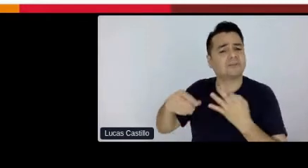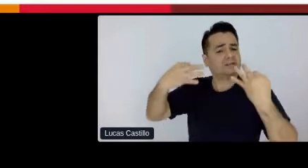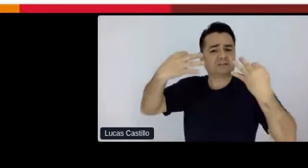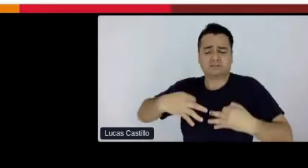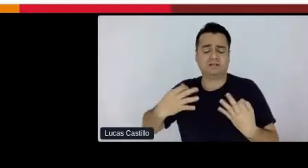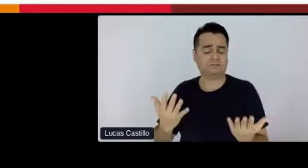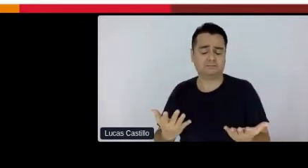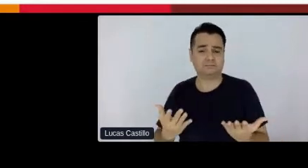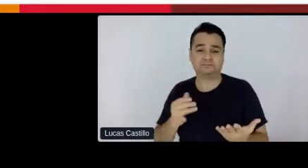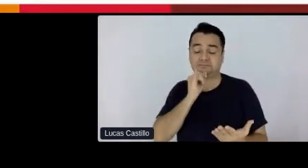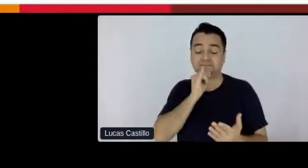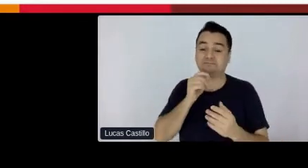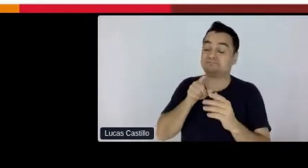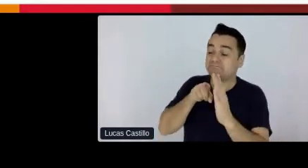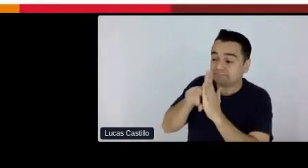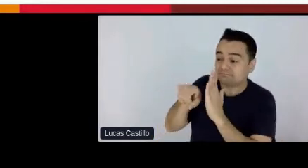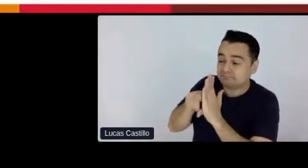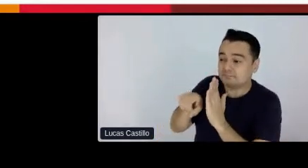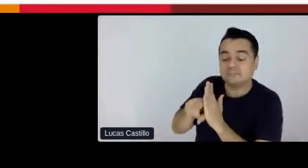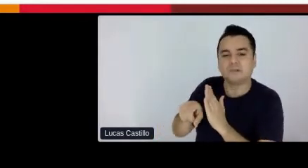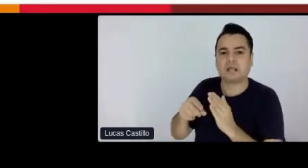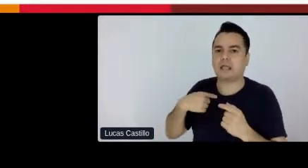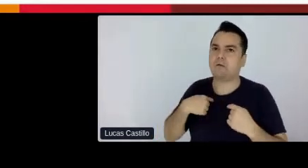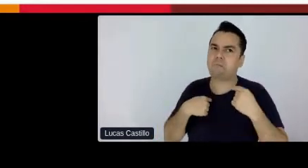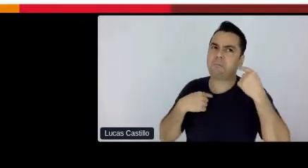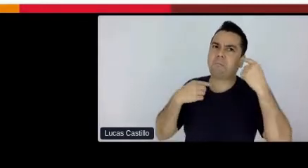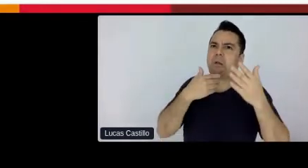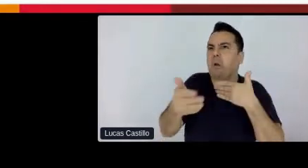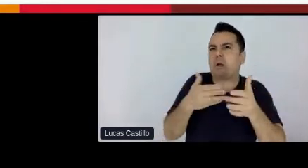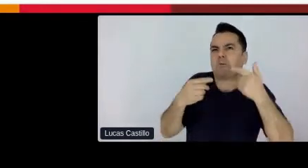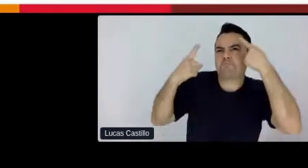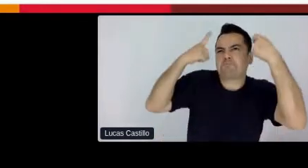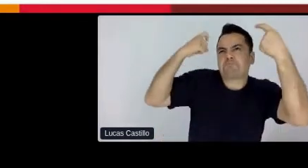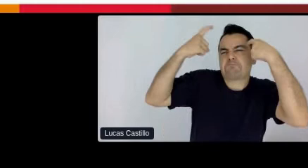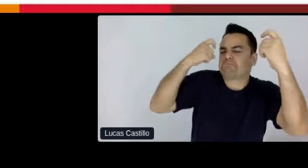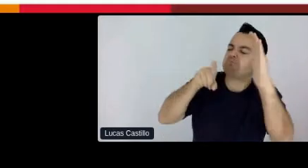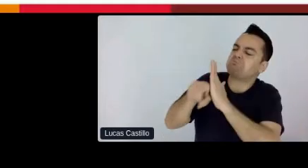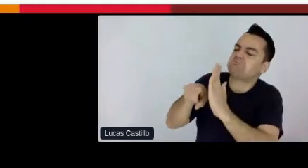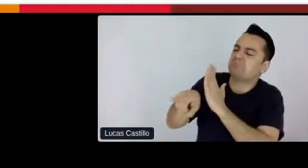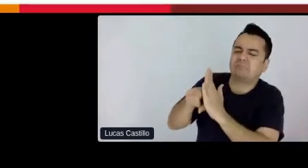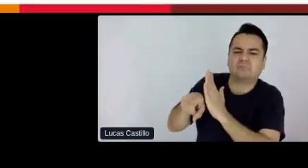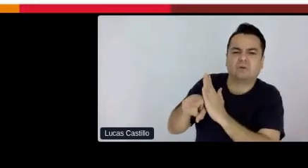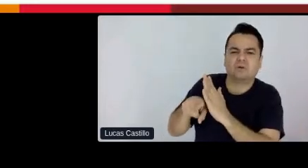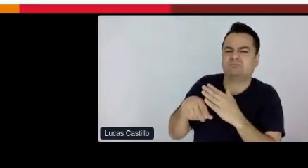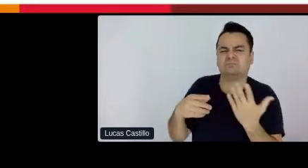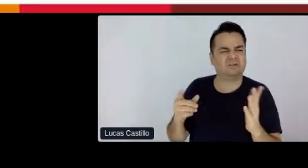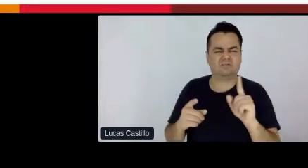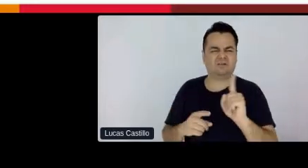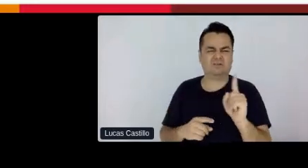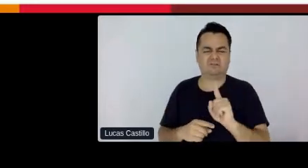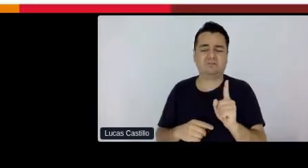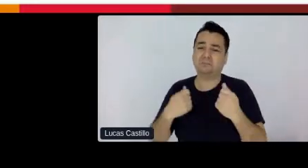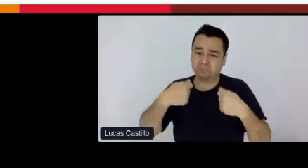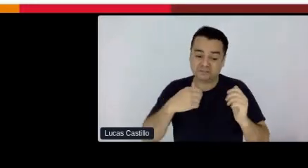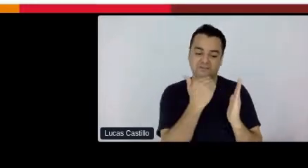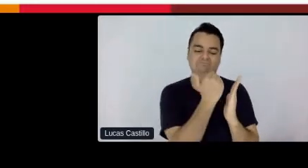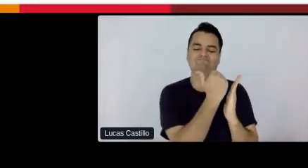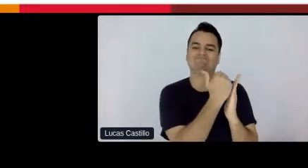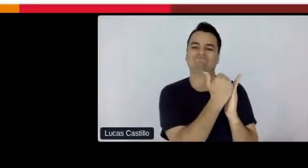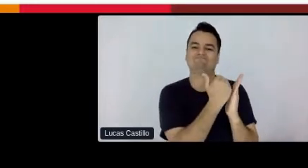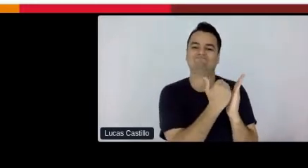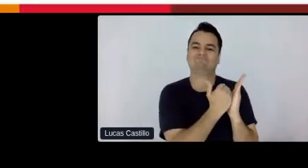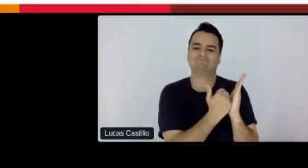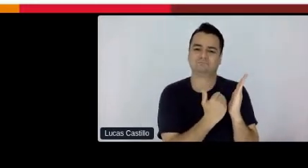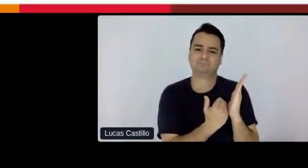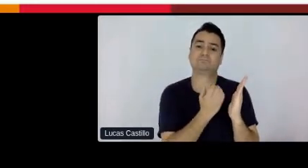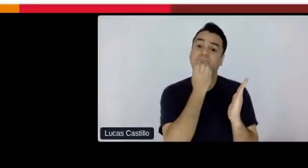entrevista falando aqui as coisas que me vêm na cabeça, ou então fazer pergunta aqui conforme a experiência que a pessoa for me apresentando. Não, tenha um roteiro, tenha sempre